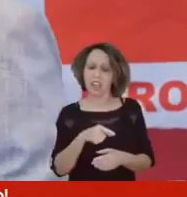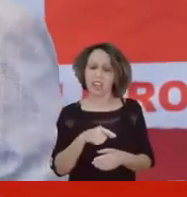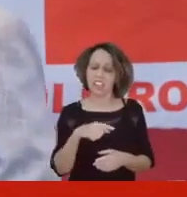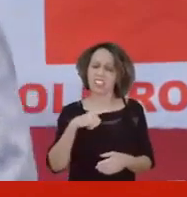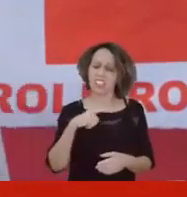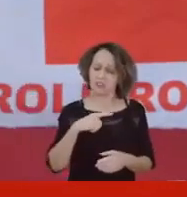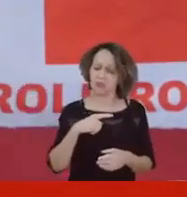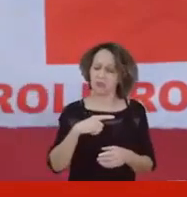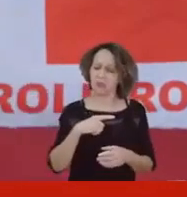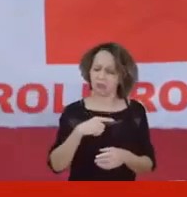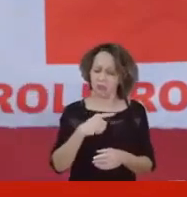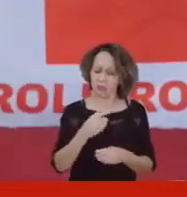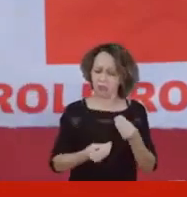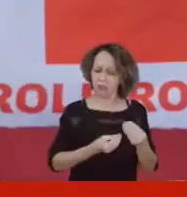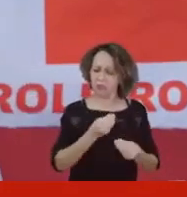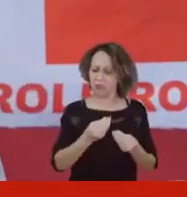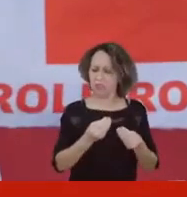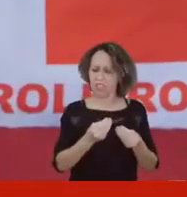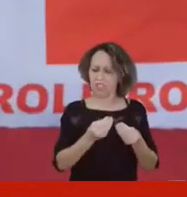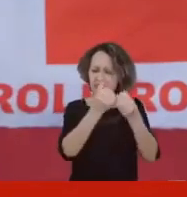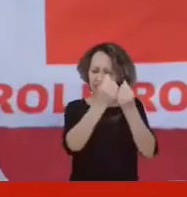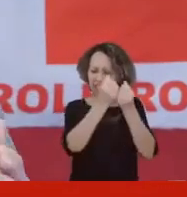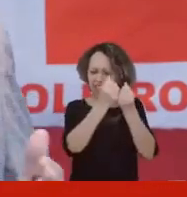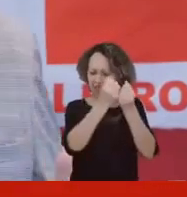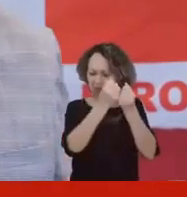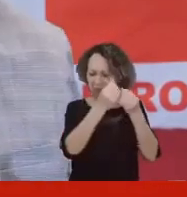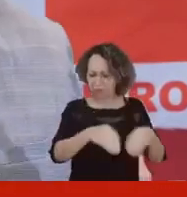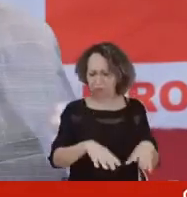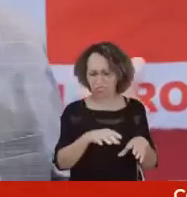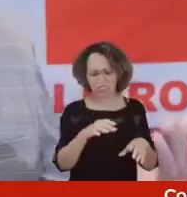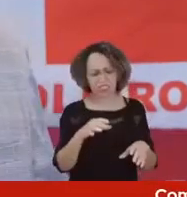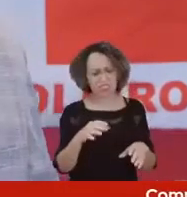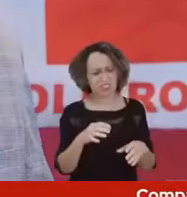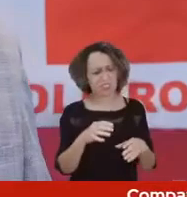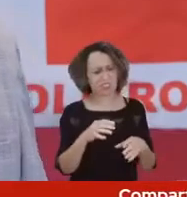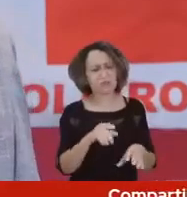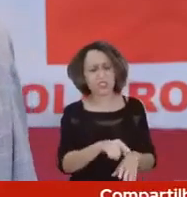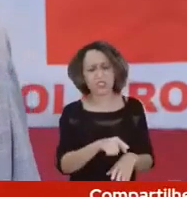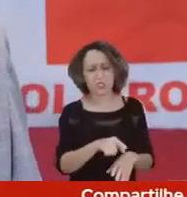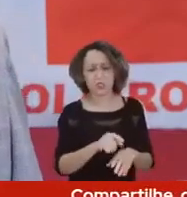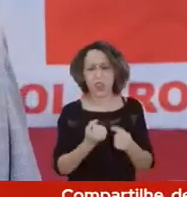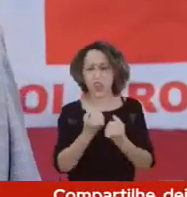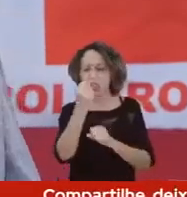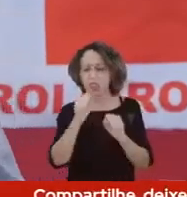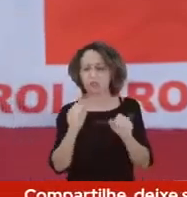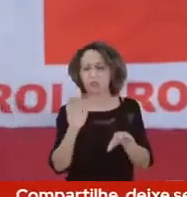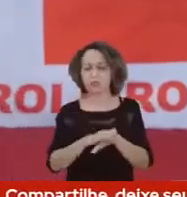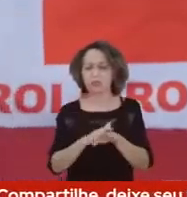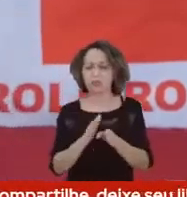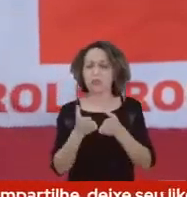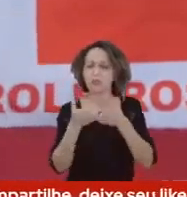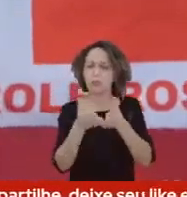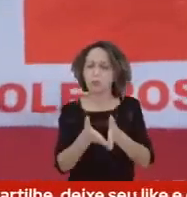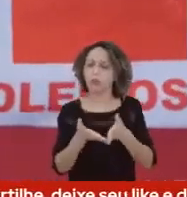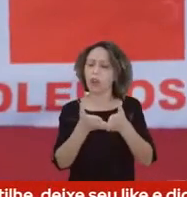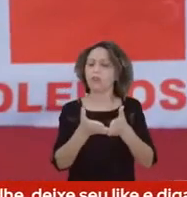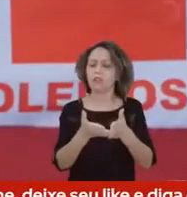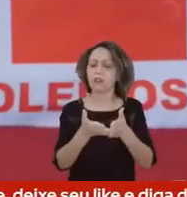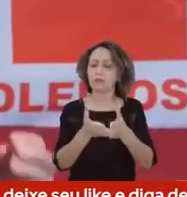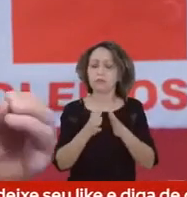Então, companheiros e companheiras, nós precisamos, eu acho que há tempo, de fazer um